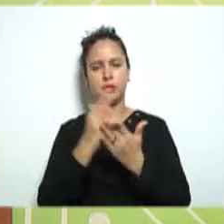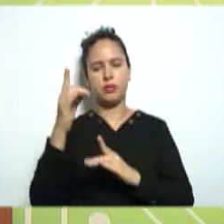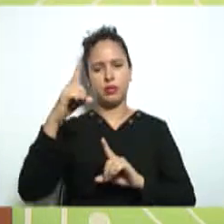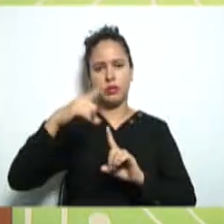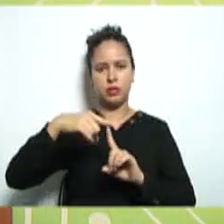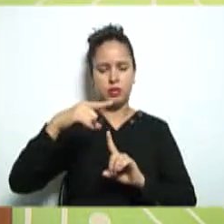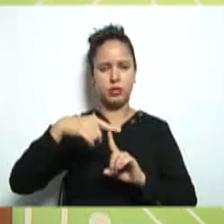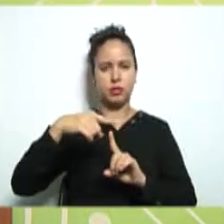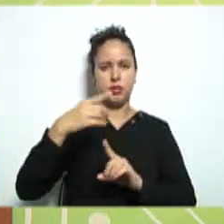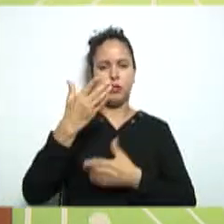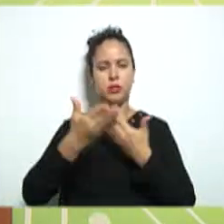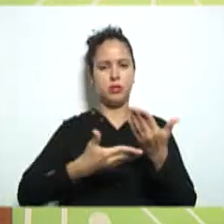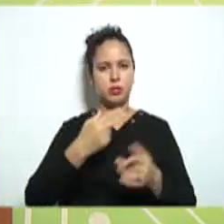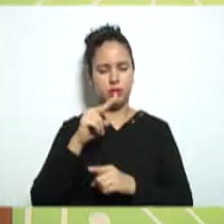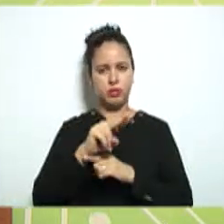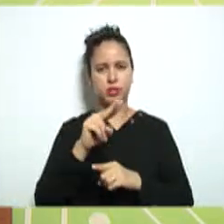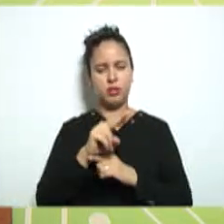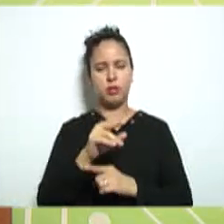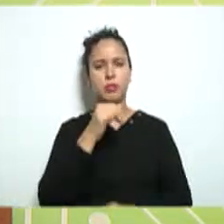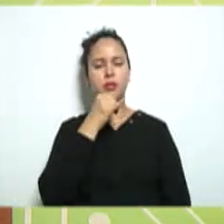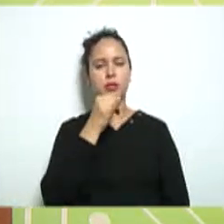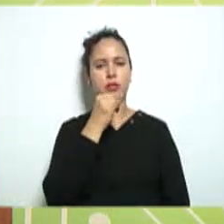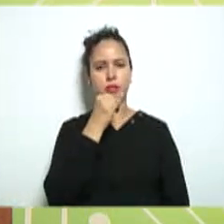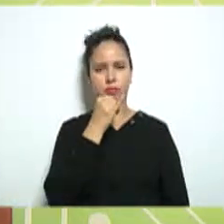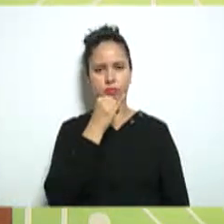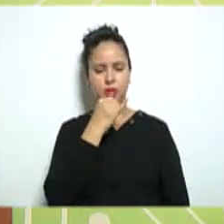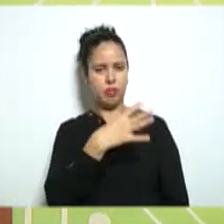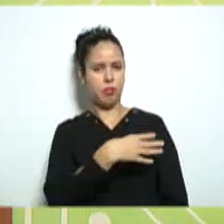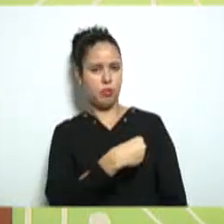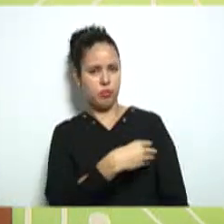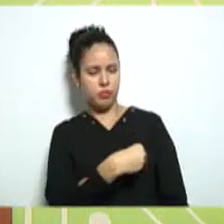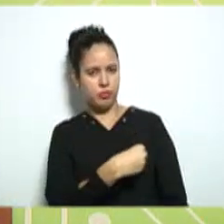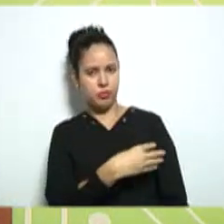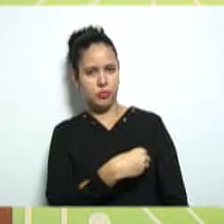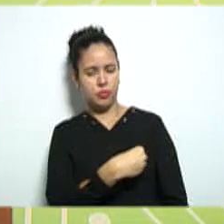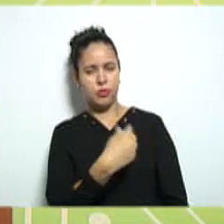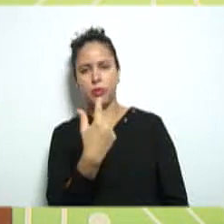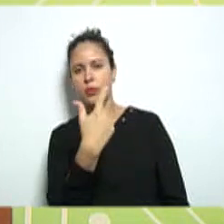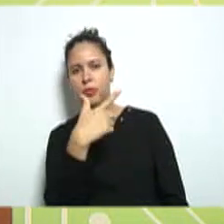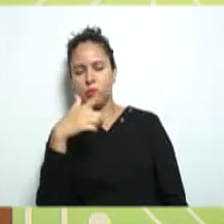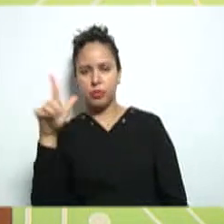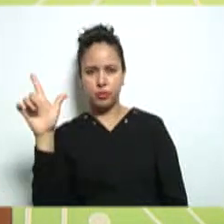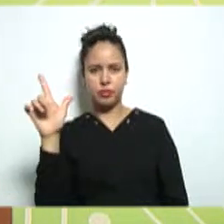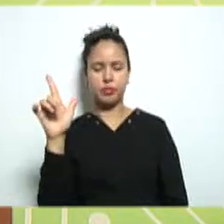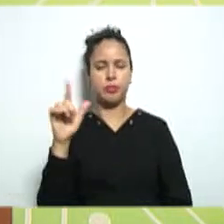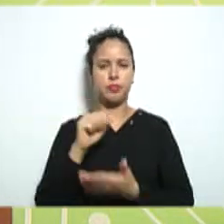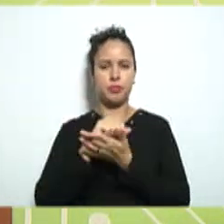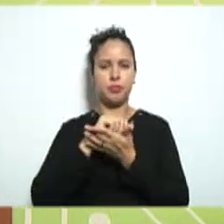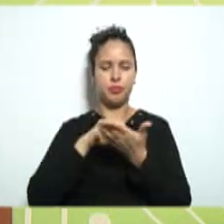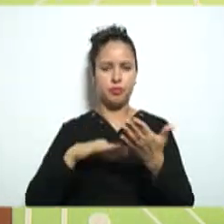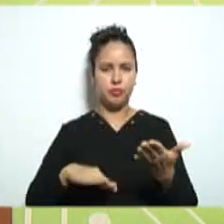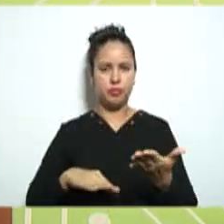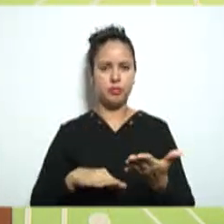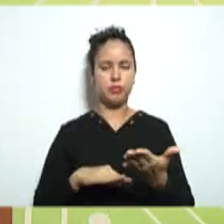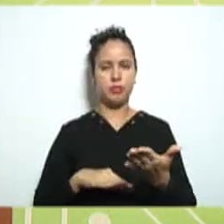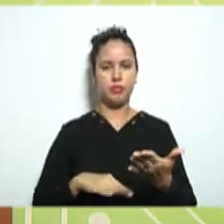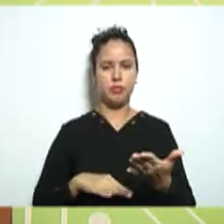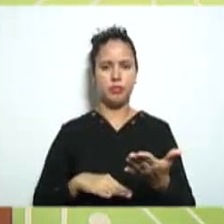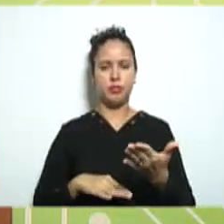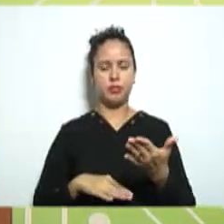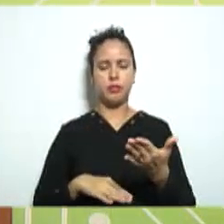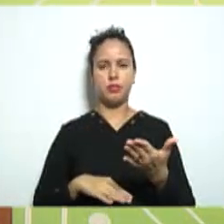que somente ela pode fazer. Por exemplo, amamentar. Agora, outros tipos de atividade que são